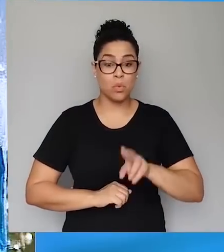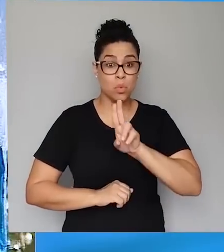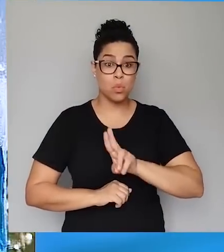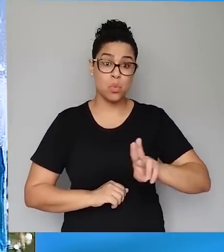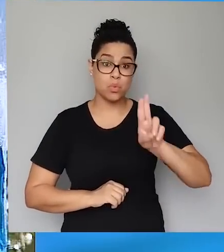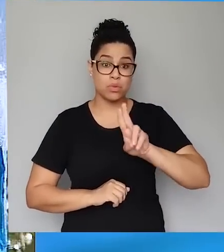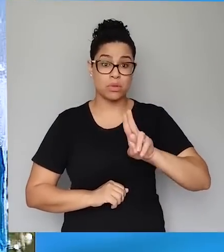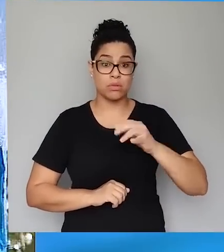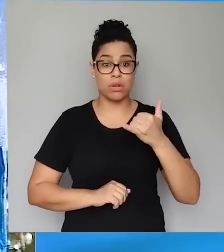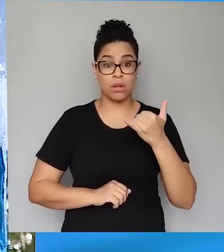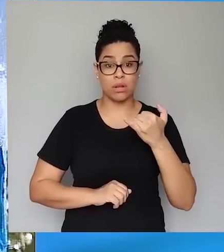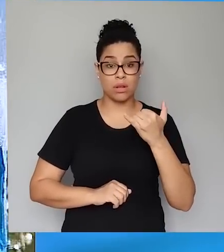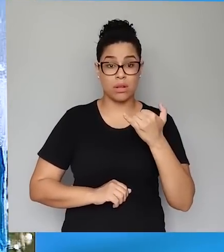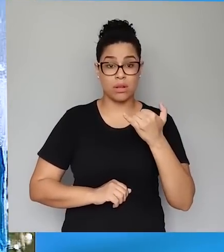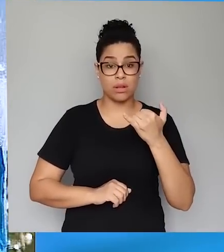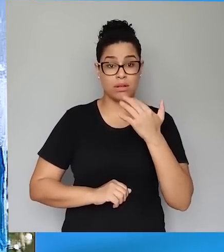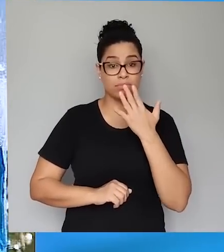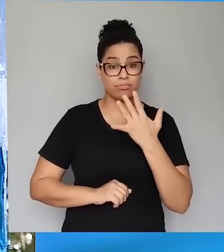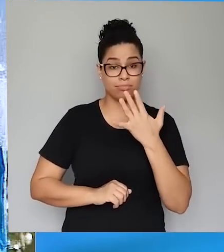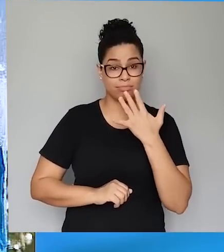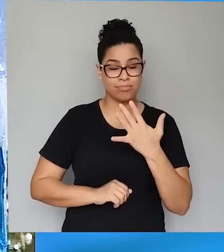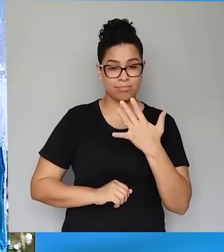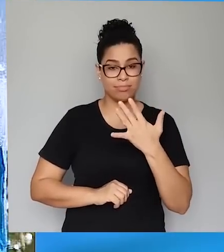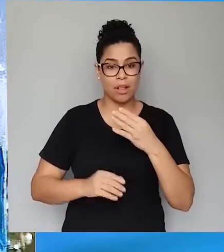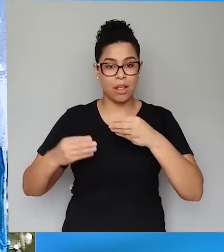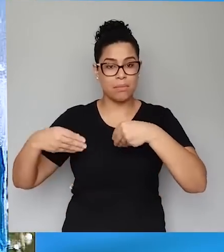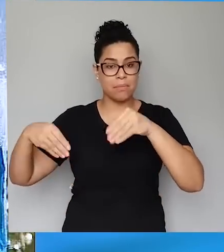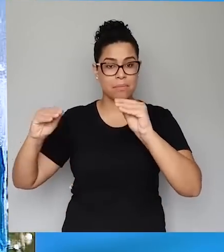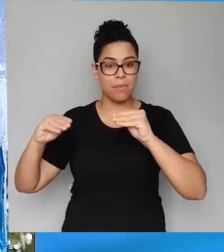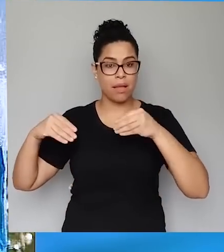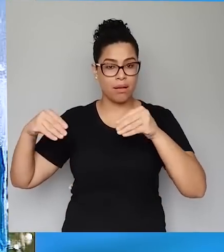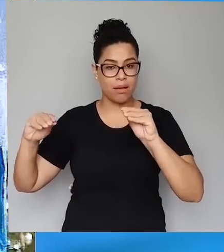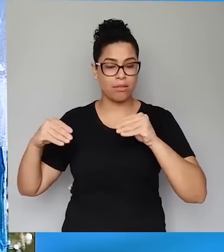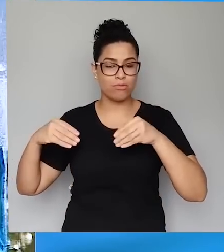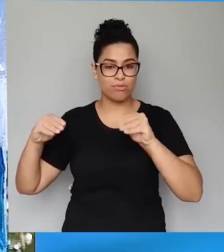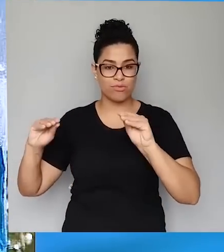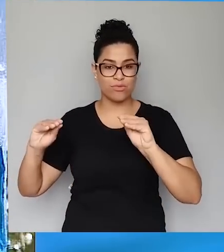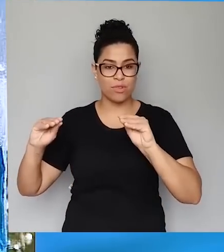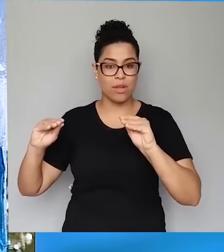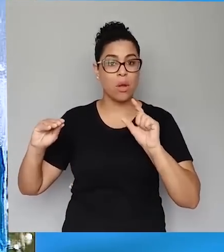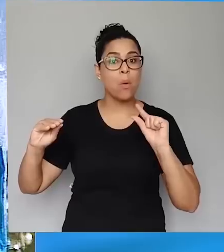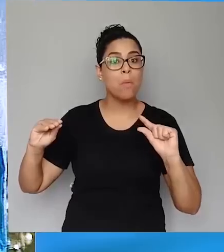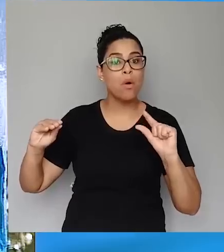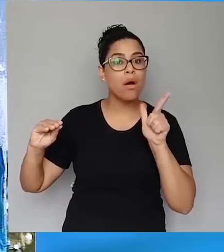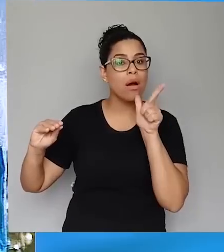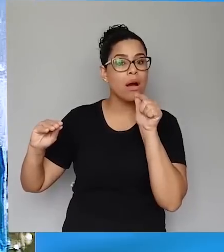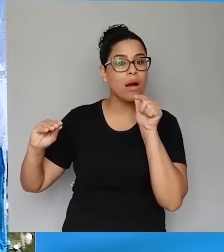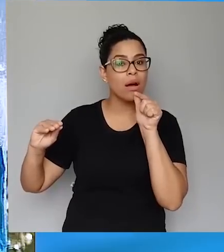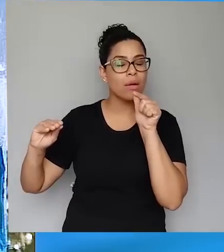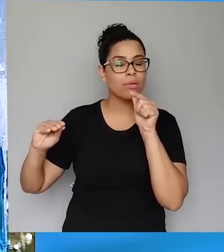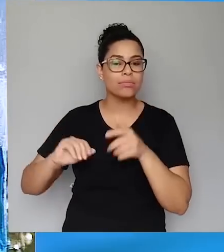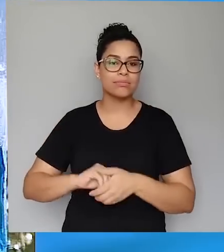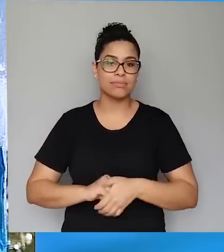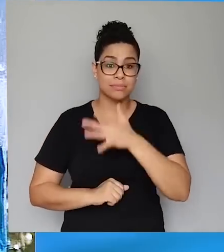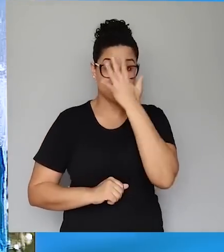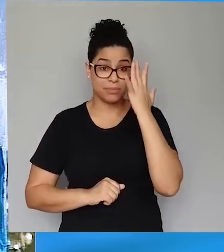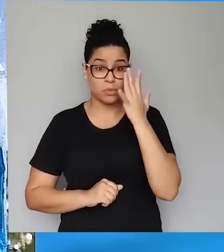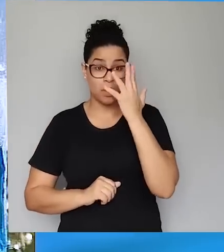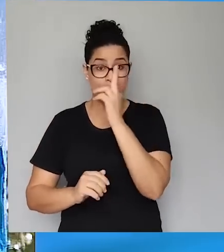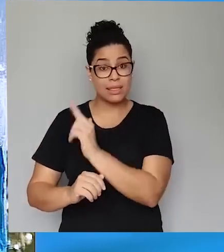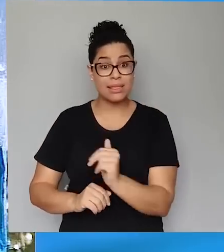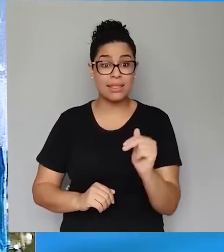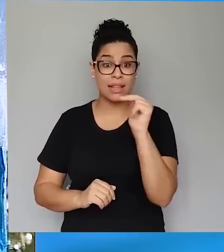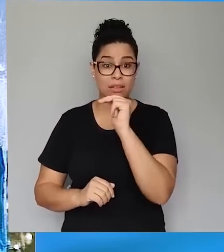Usando uma canetinha, um saco plástico e um pouco de water, o colaborador desenhou a evaporation. O